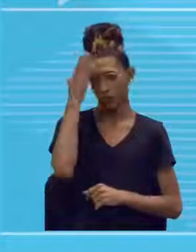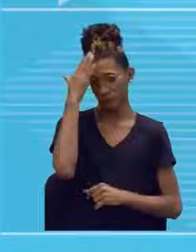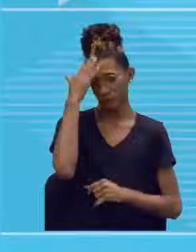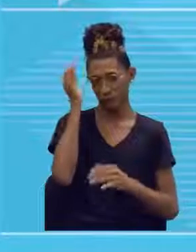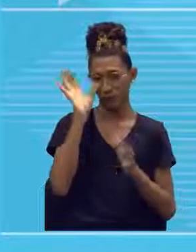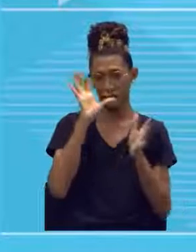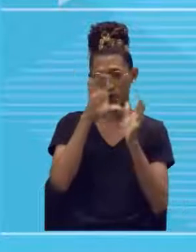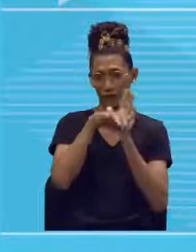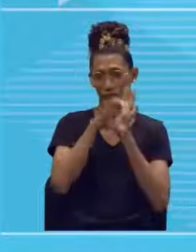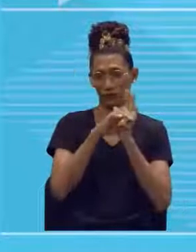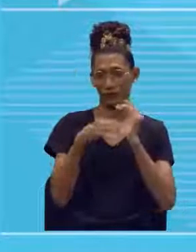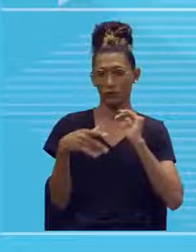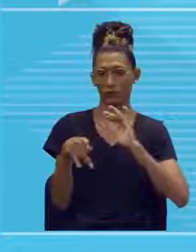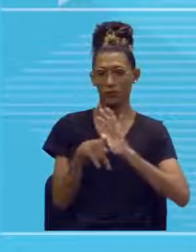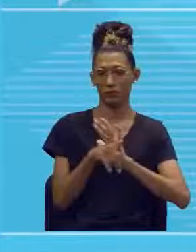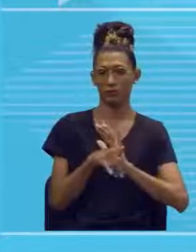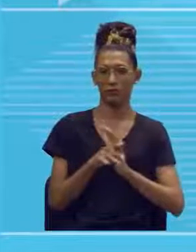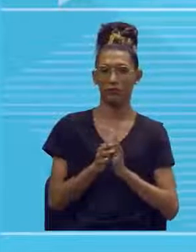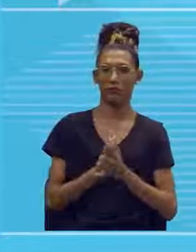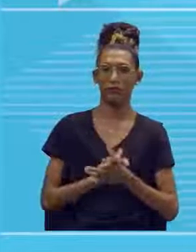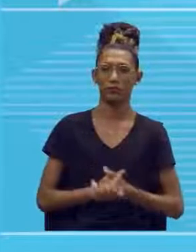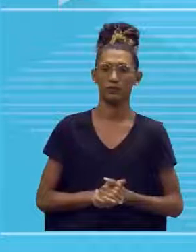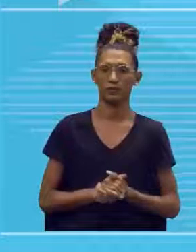constelações tá bom